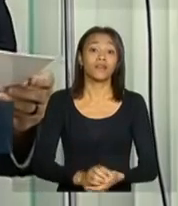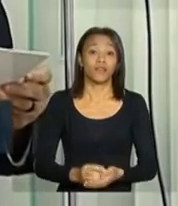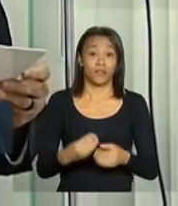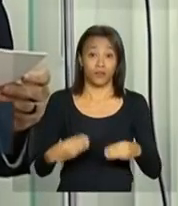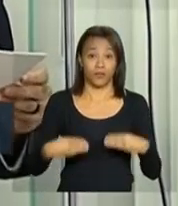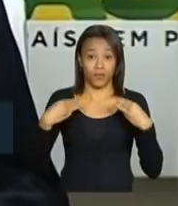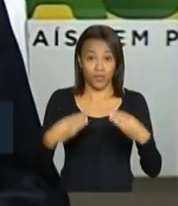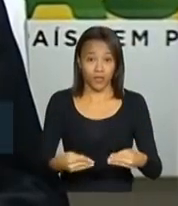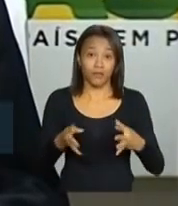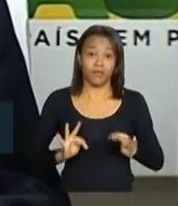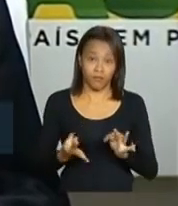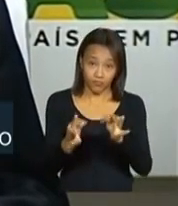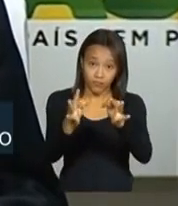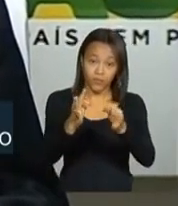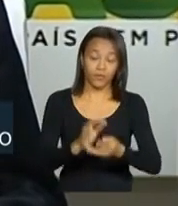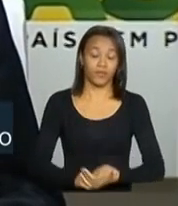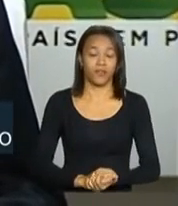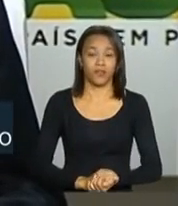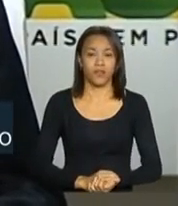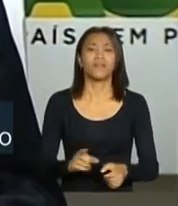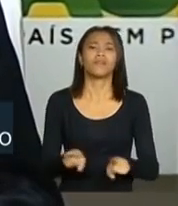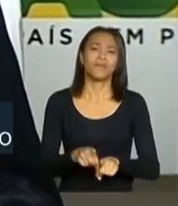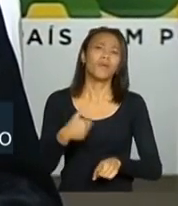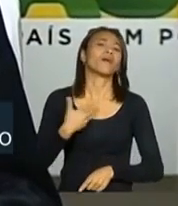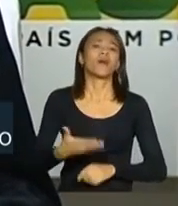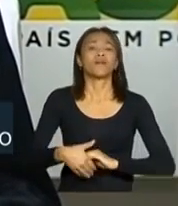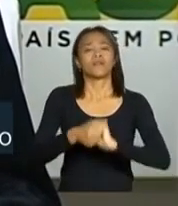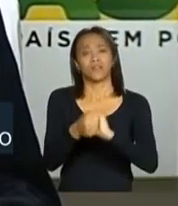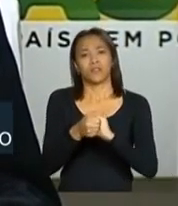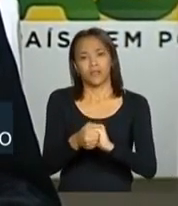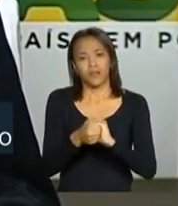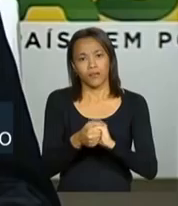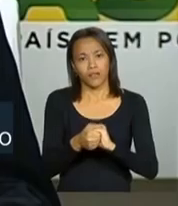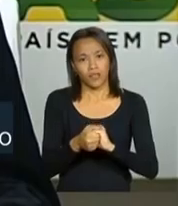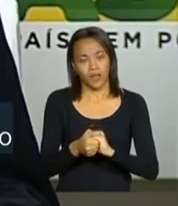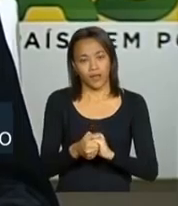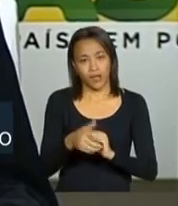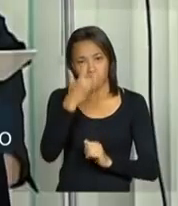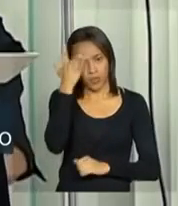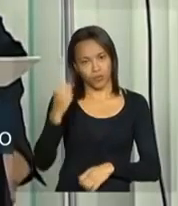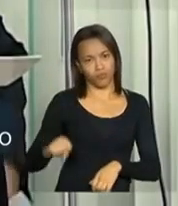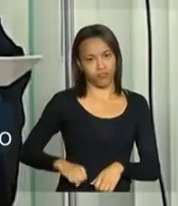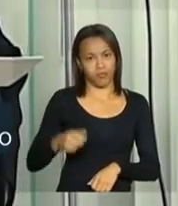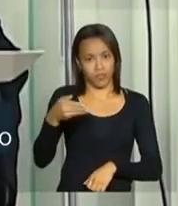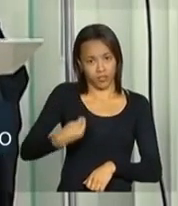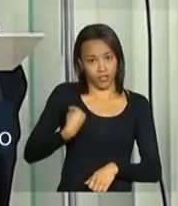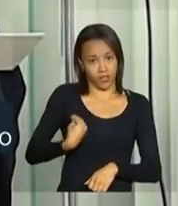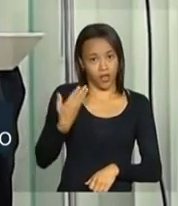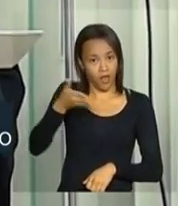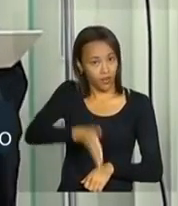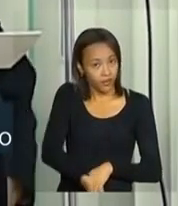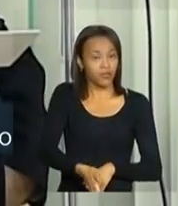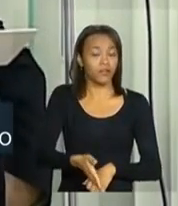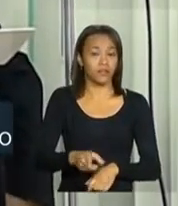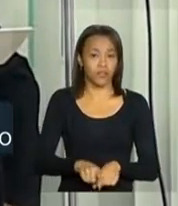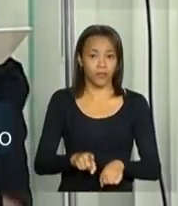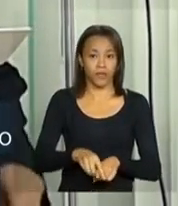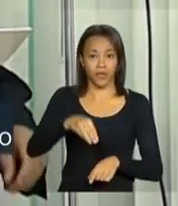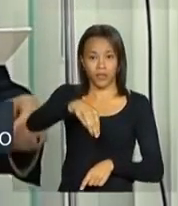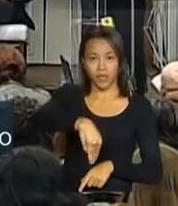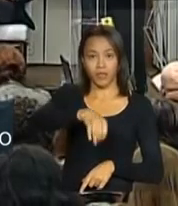Ciência e Tecnologia, eu queria saudar o Corpo Diplomático, aqui, representantes do Corpo Diplomático presente,